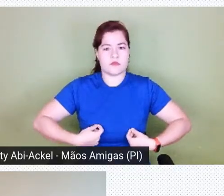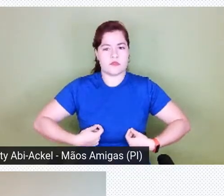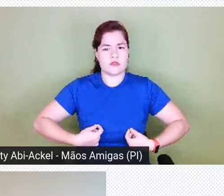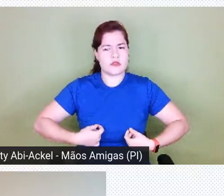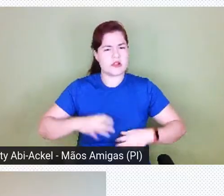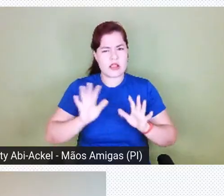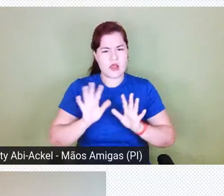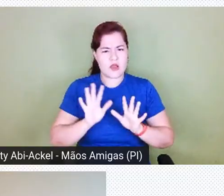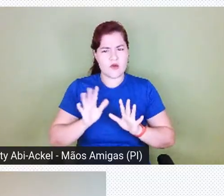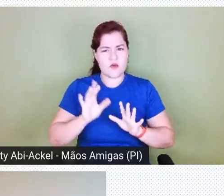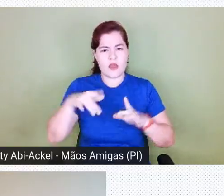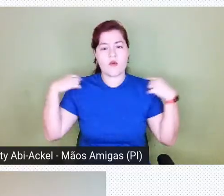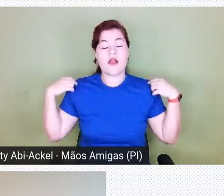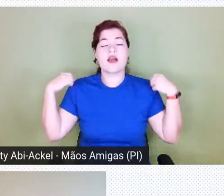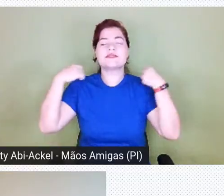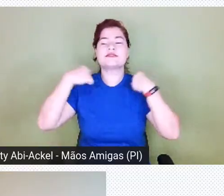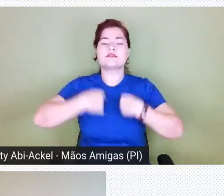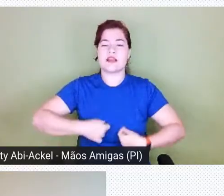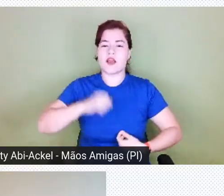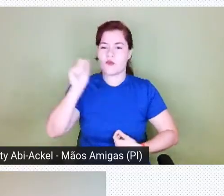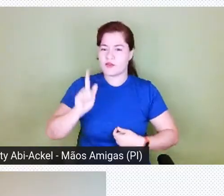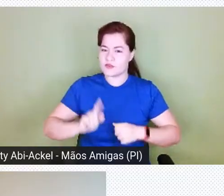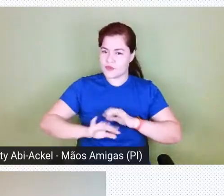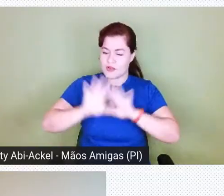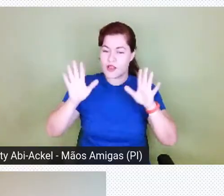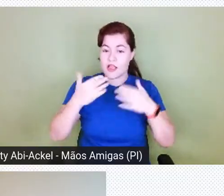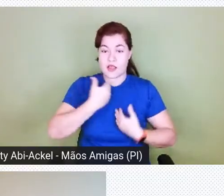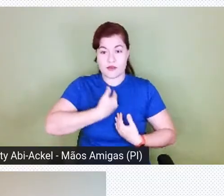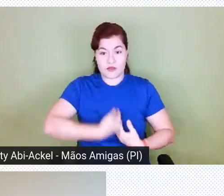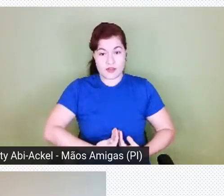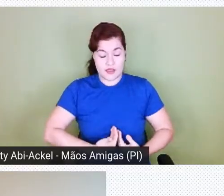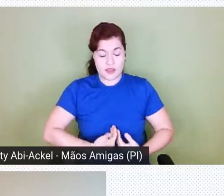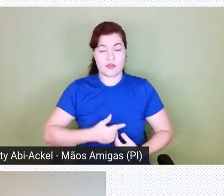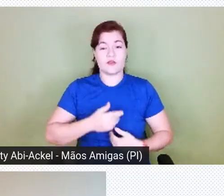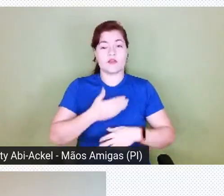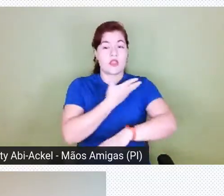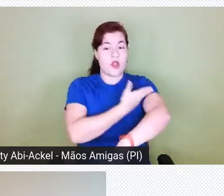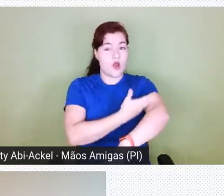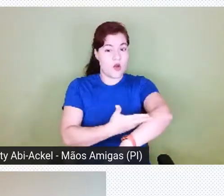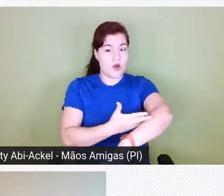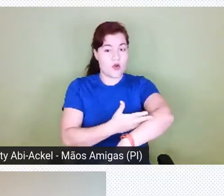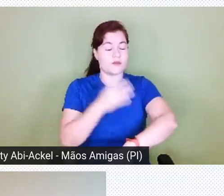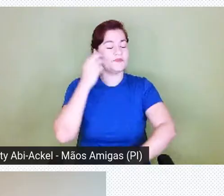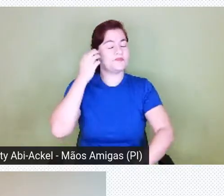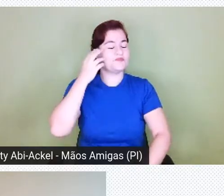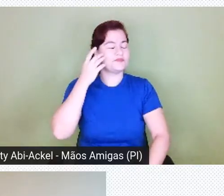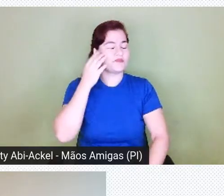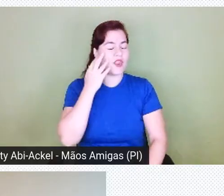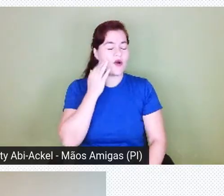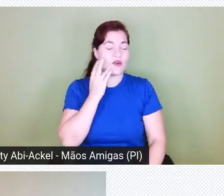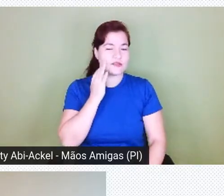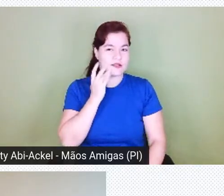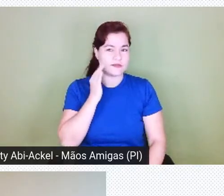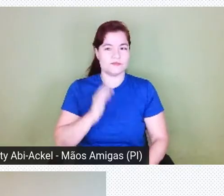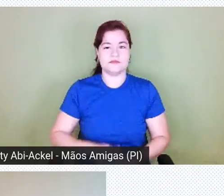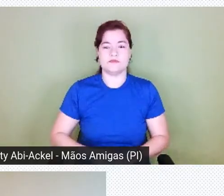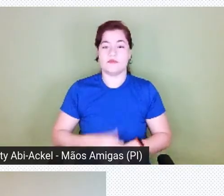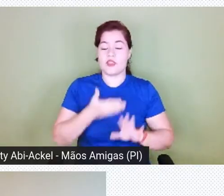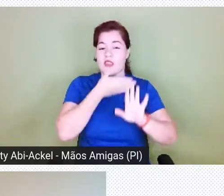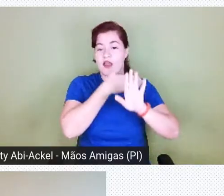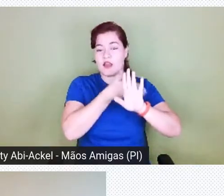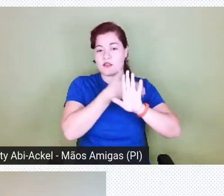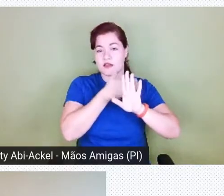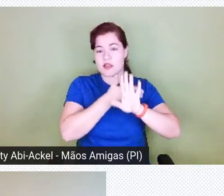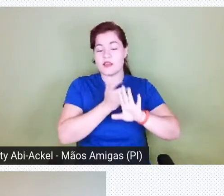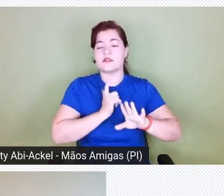é um casaquinho azul claro com a blusa rosa. Por trás dela há uma parede com fundo